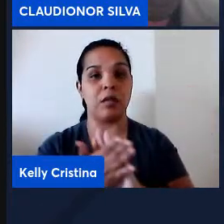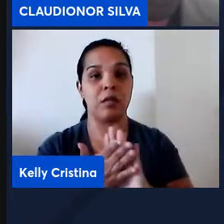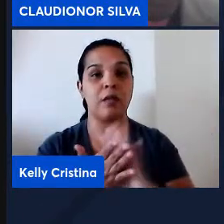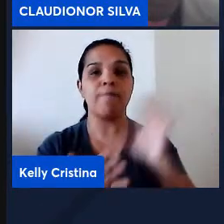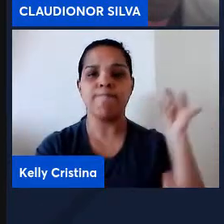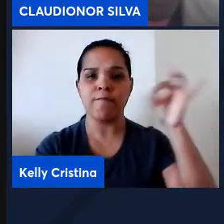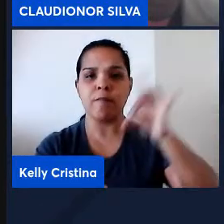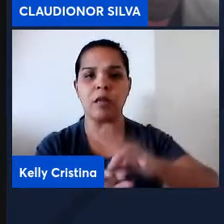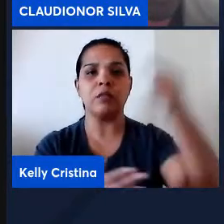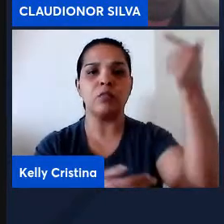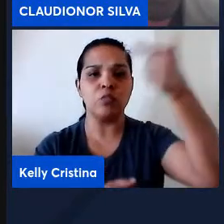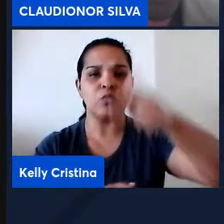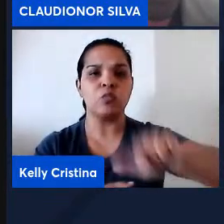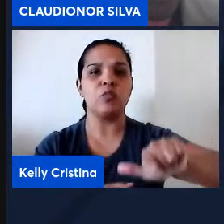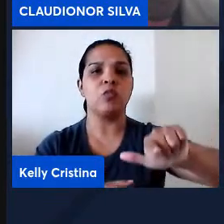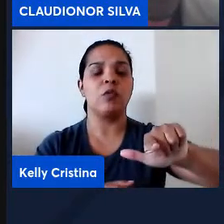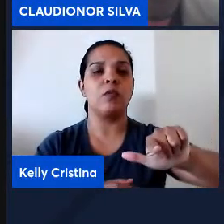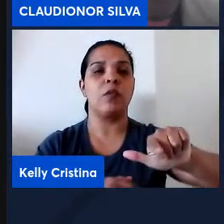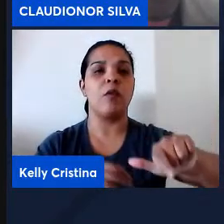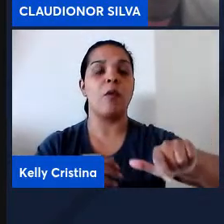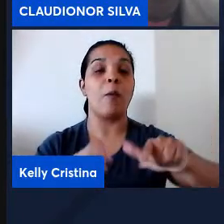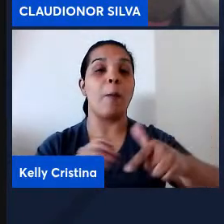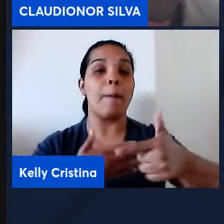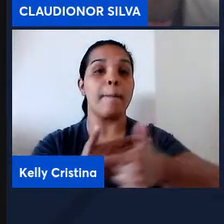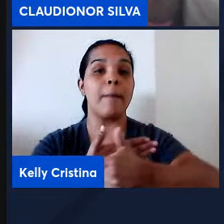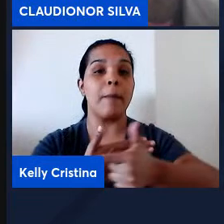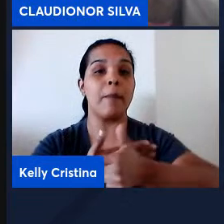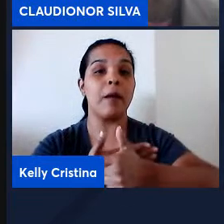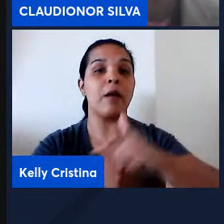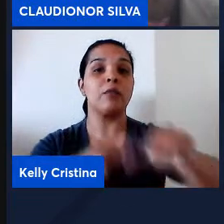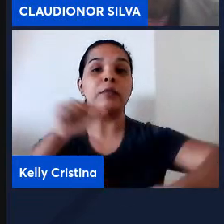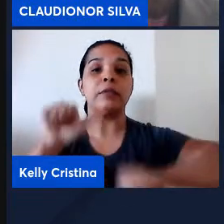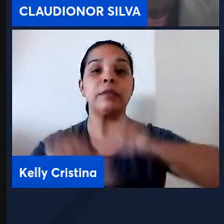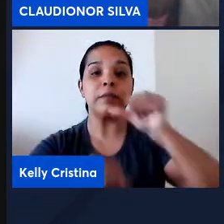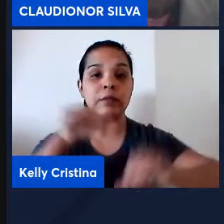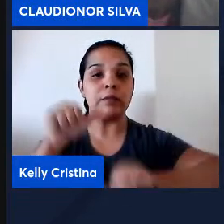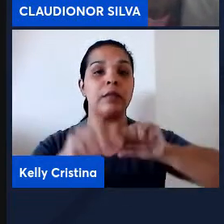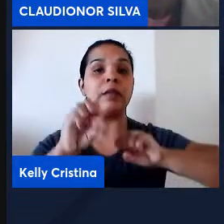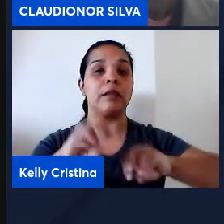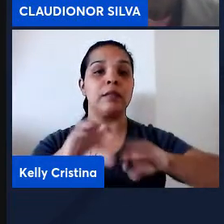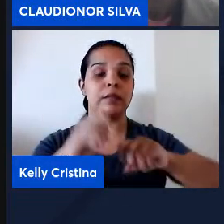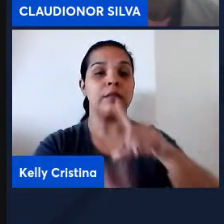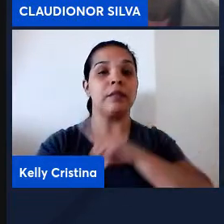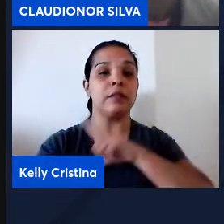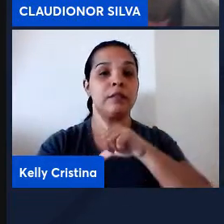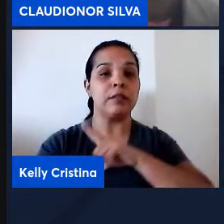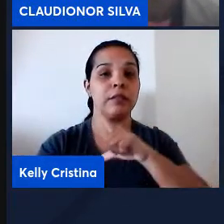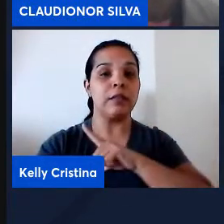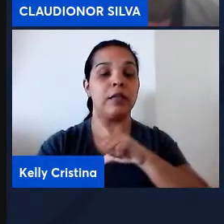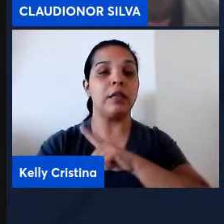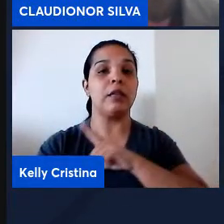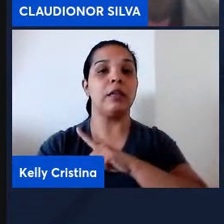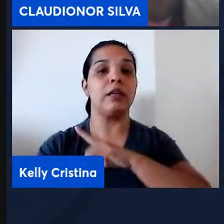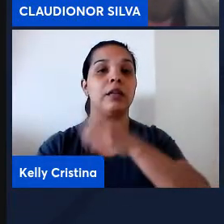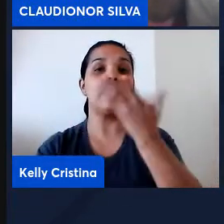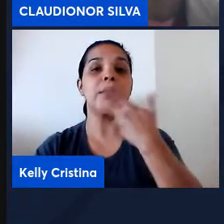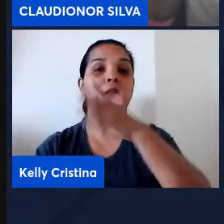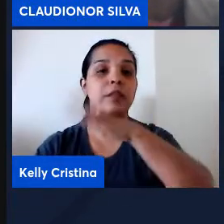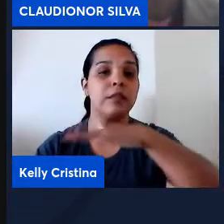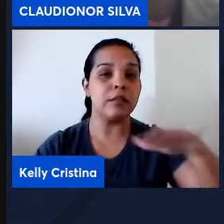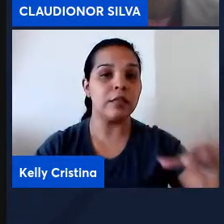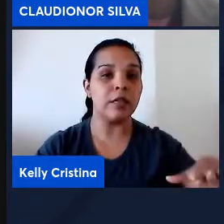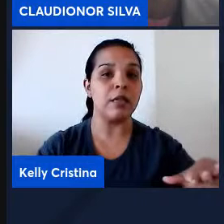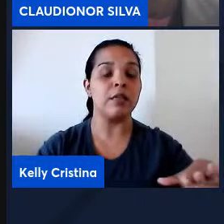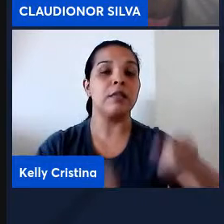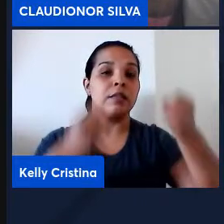Reafirmar o papel transformador que a educação tem na vida das pessoas, reafirmar Paulo